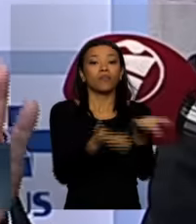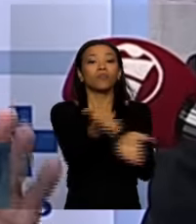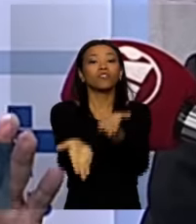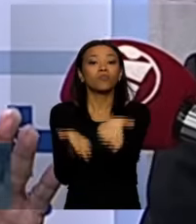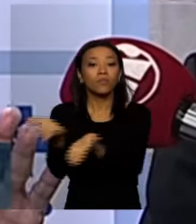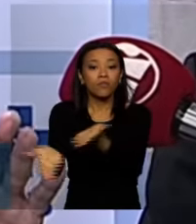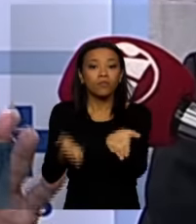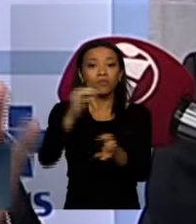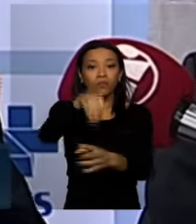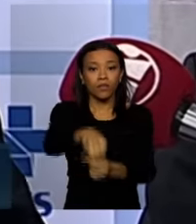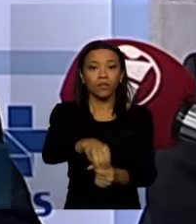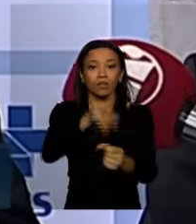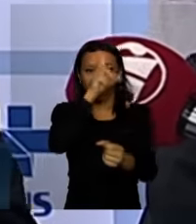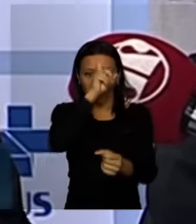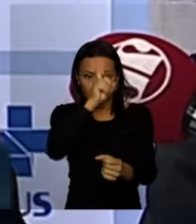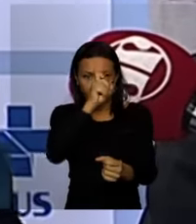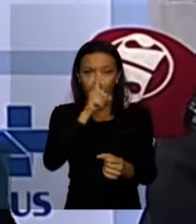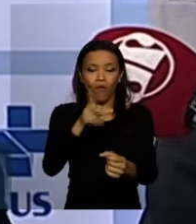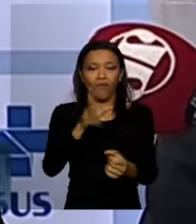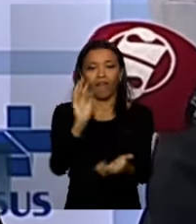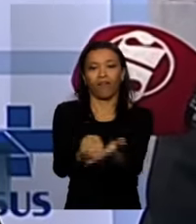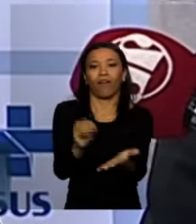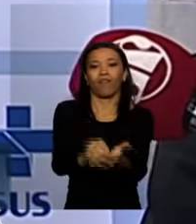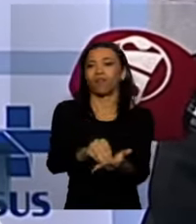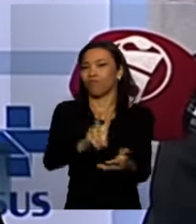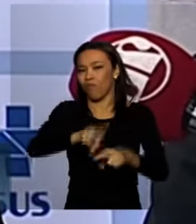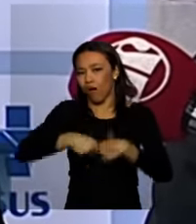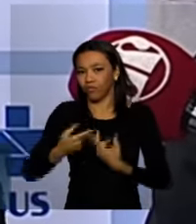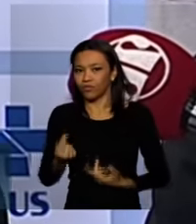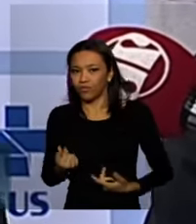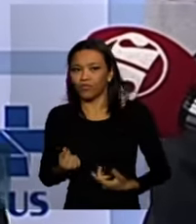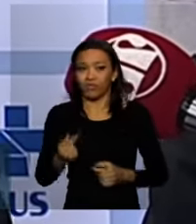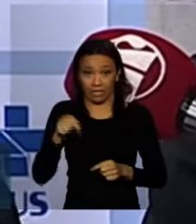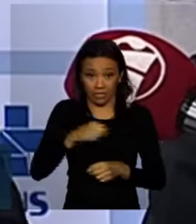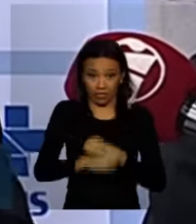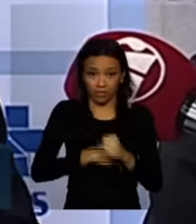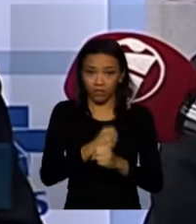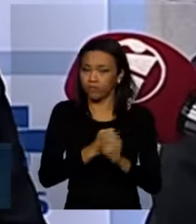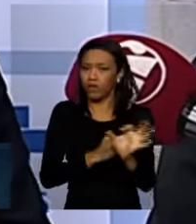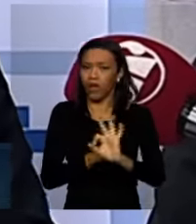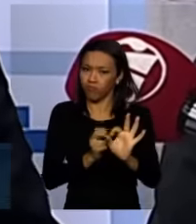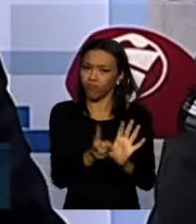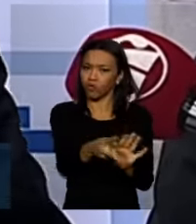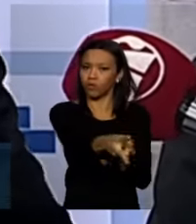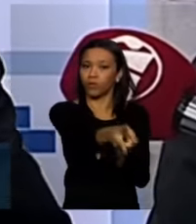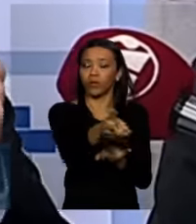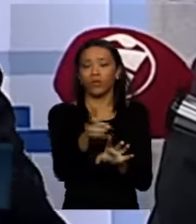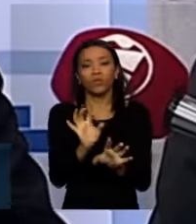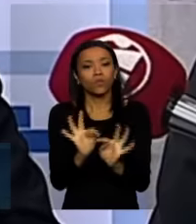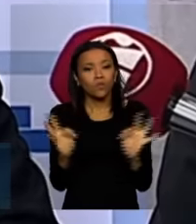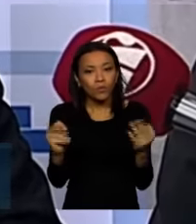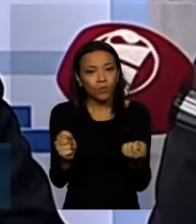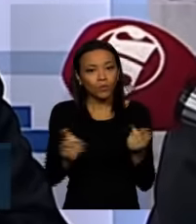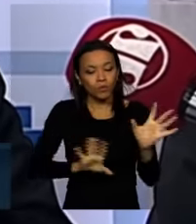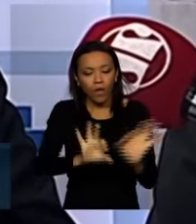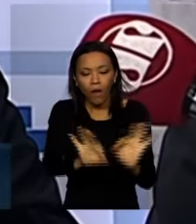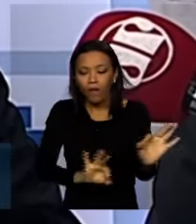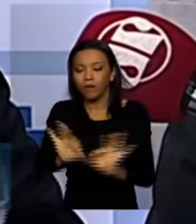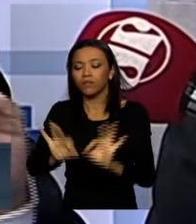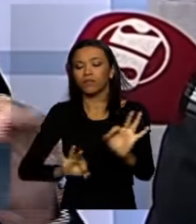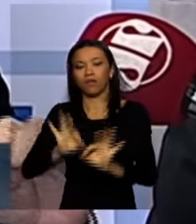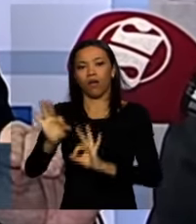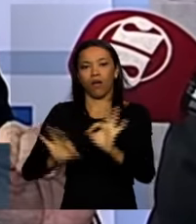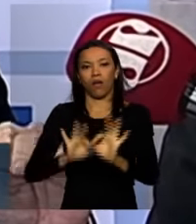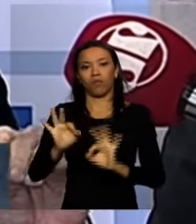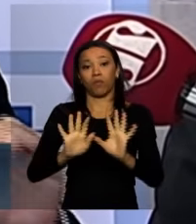ser realizada por falta de recurso esse ano tudo está programado para a gente virar o ano né